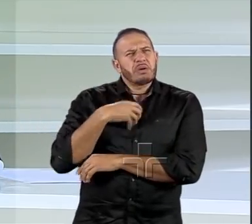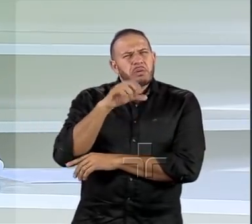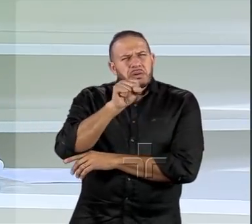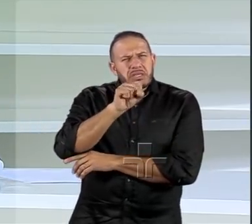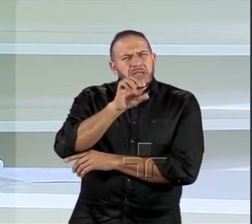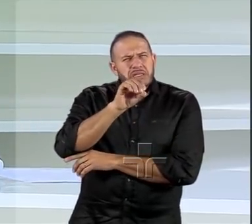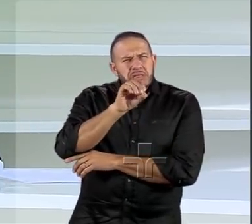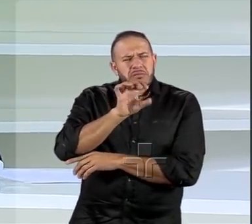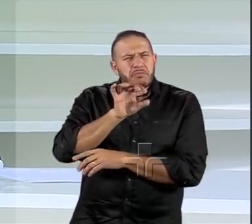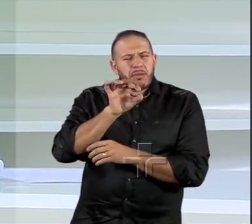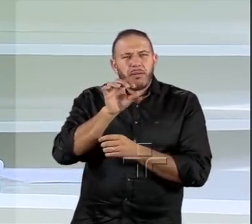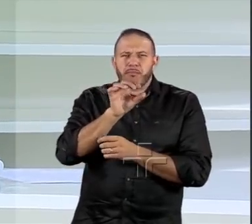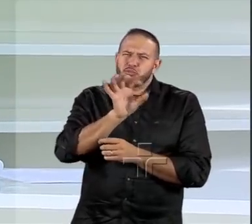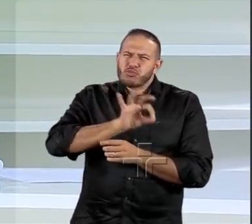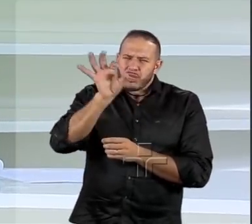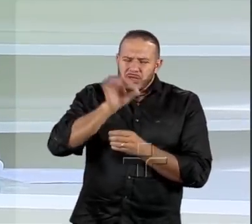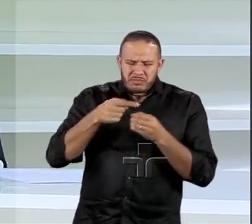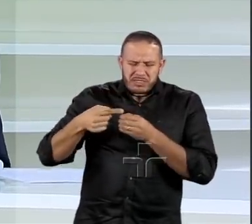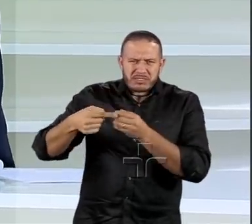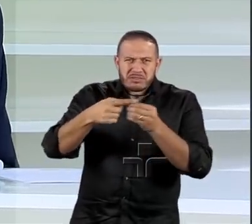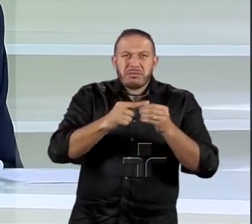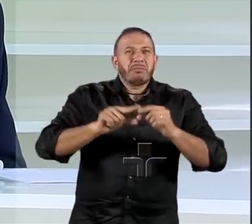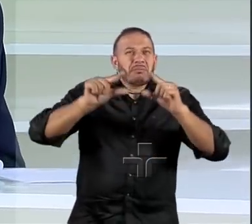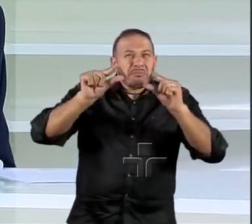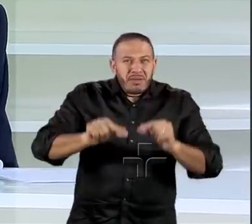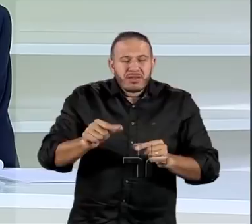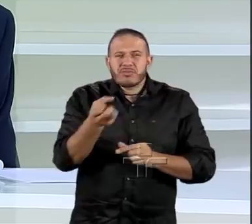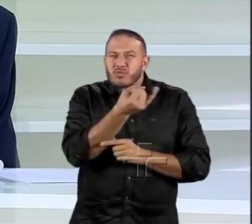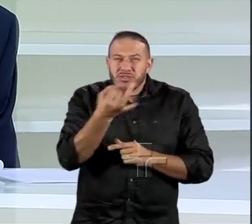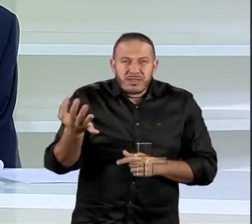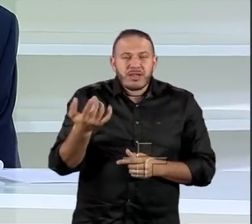30 mil habitantes, como é que nós faríamos com